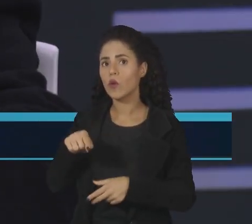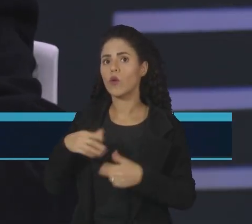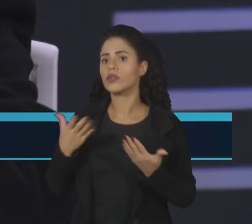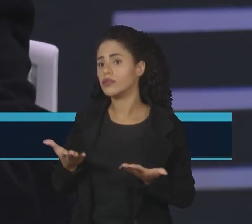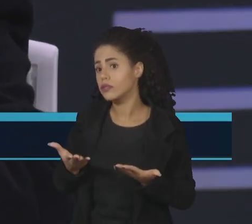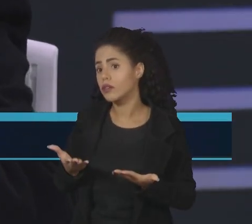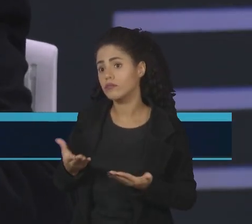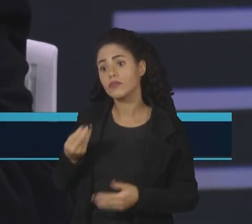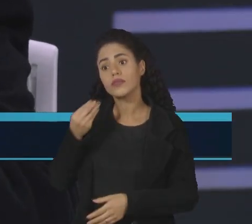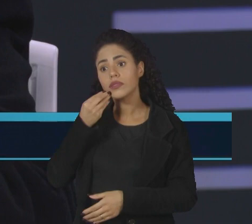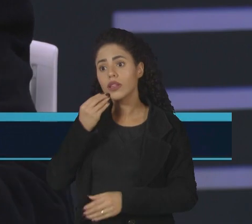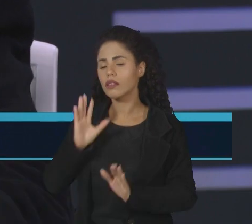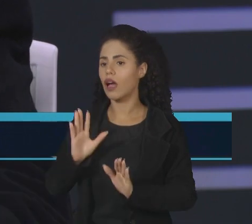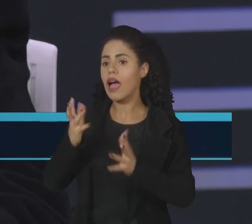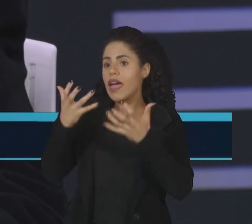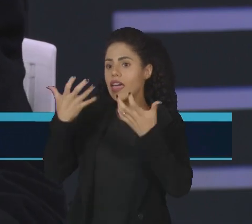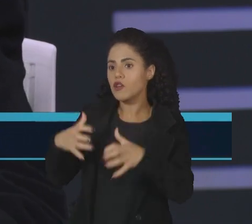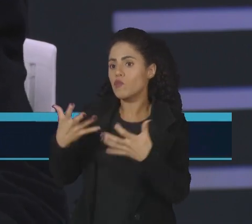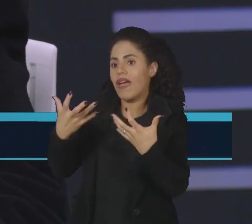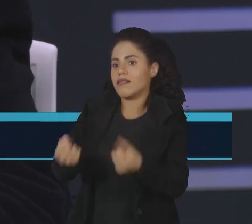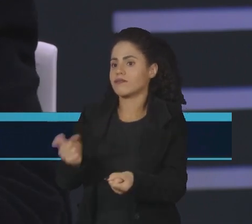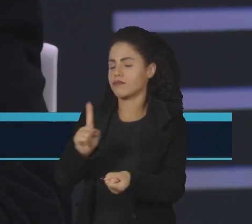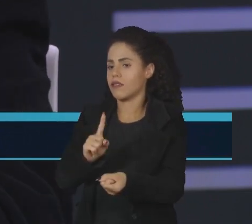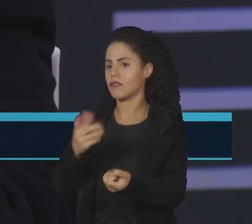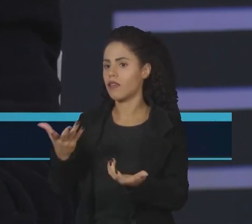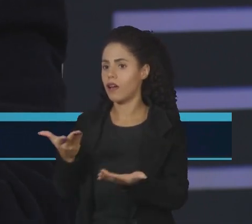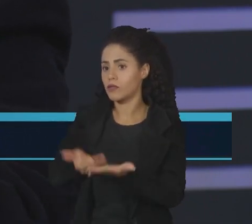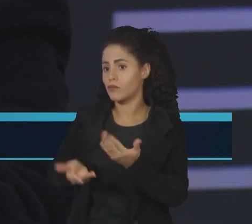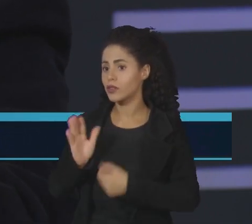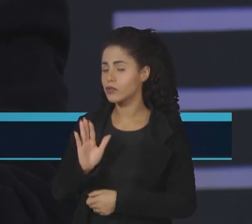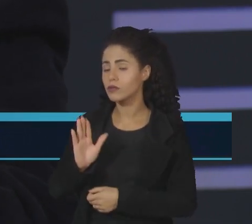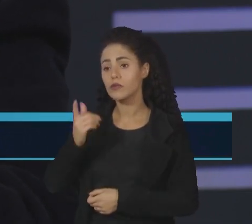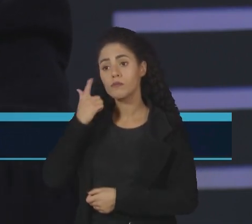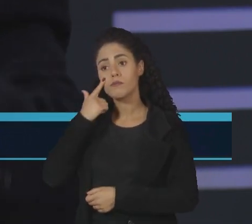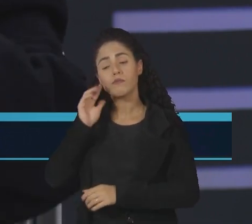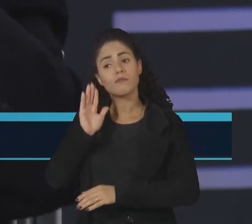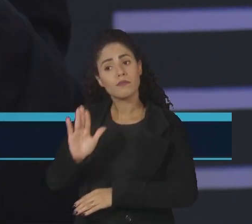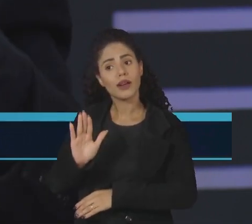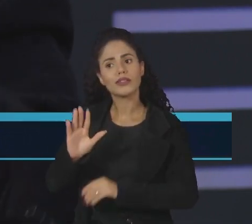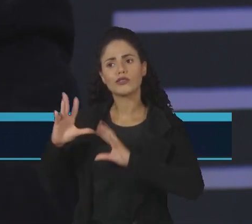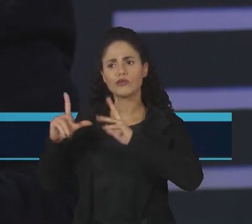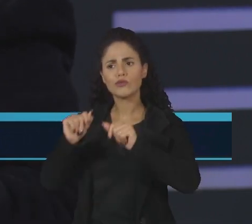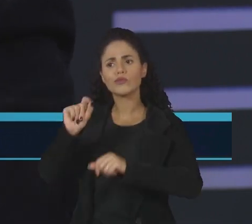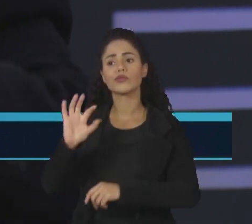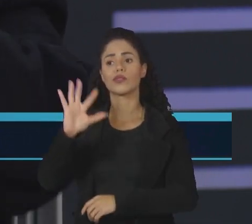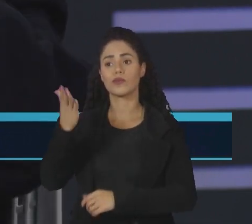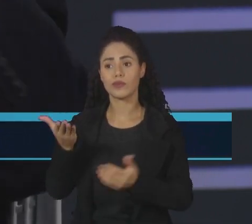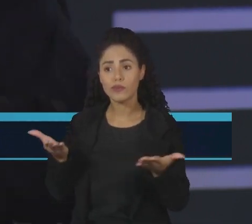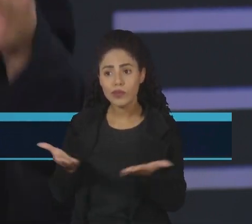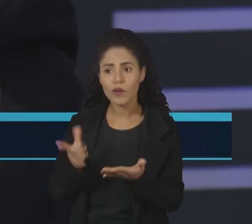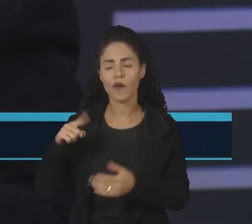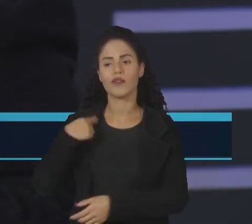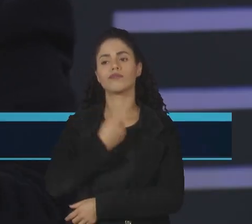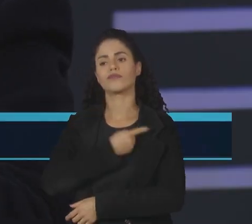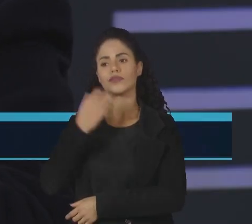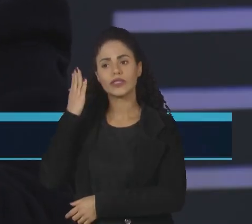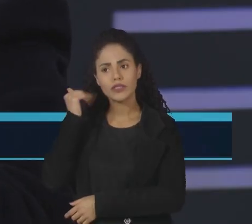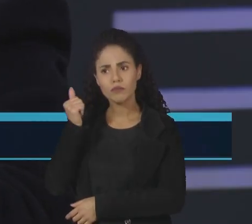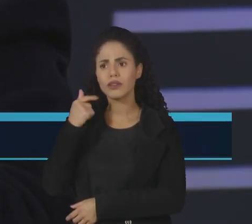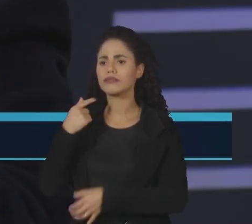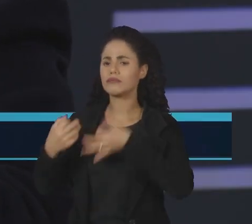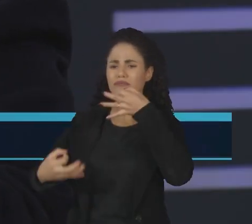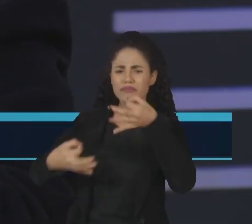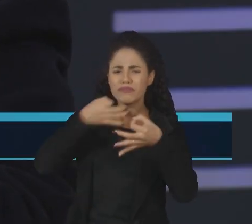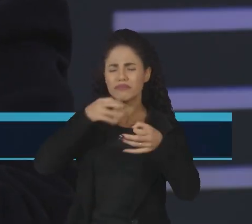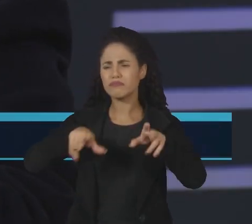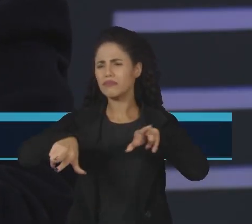pária, digamos assim, de certa forma pária, né? É claro que, como todo acontecimento hoje, existe uma polifonia gigantesca